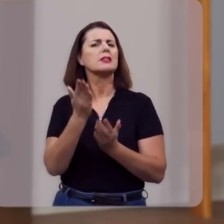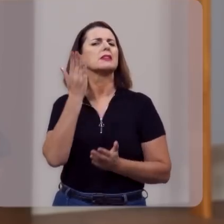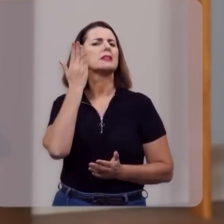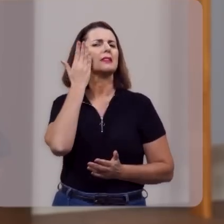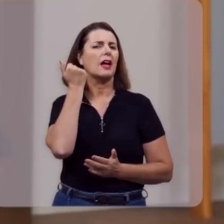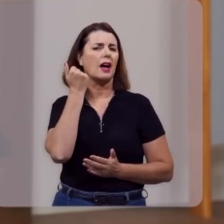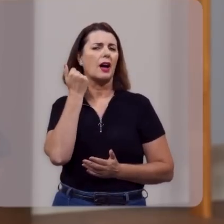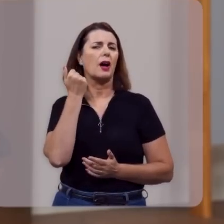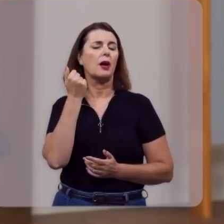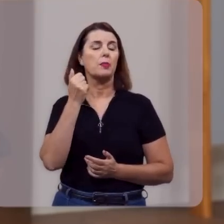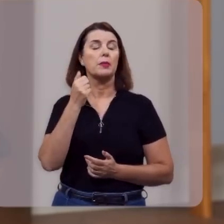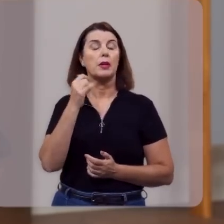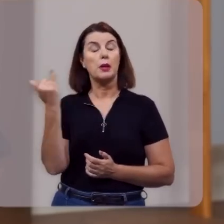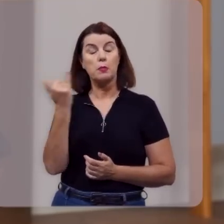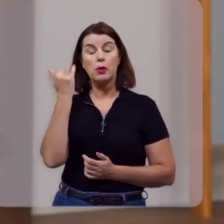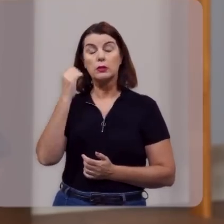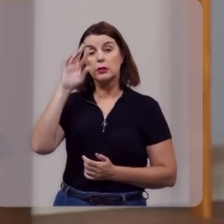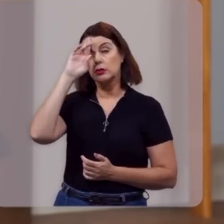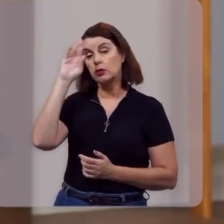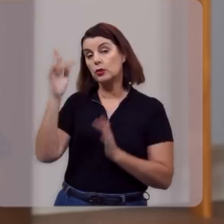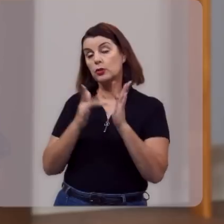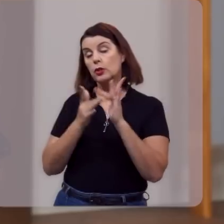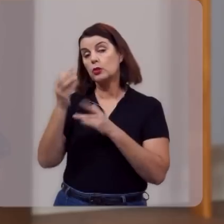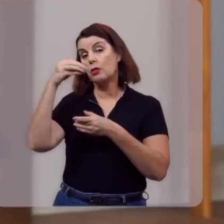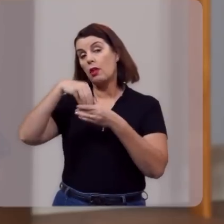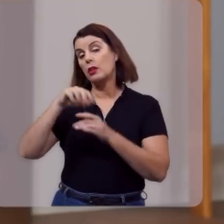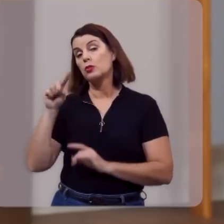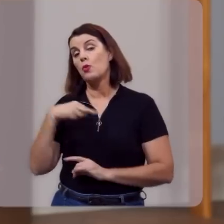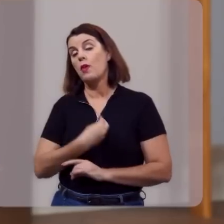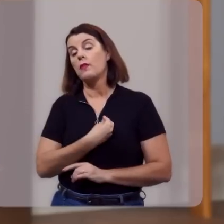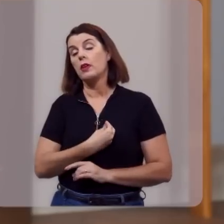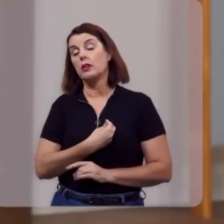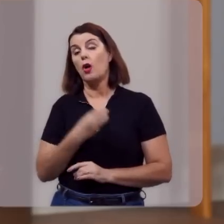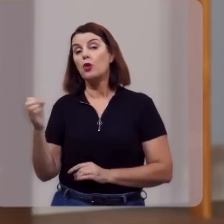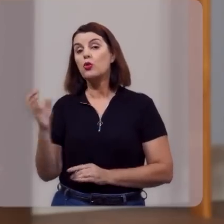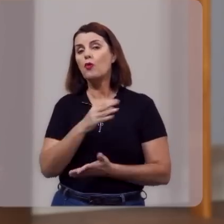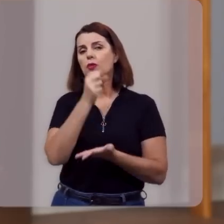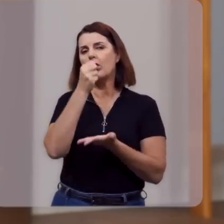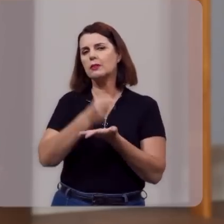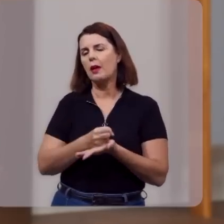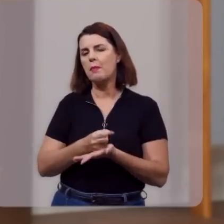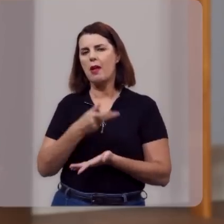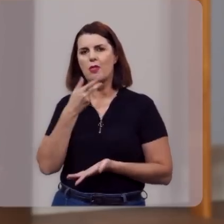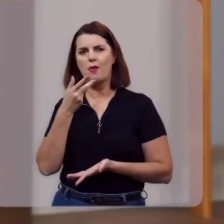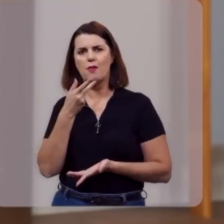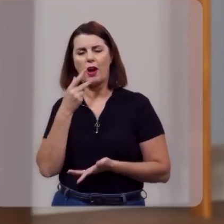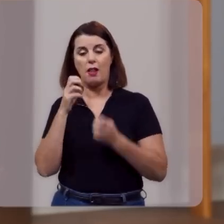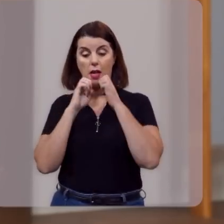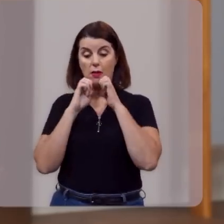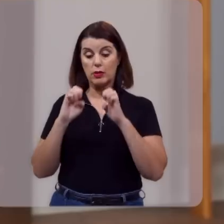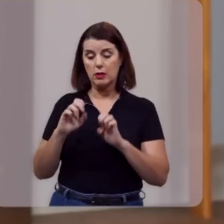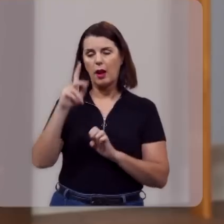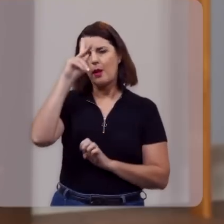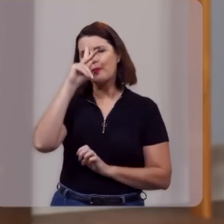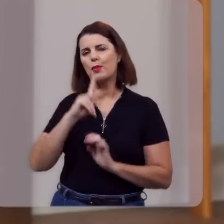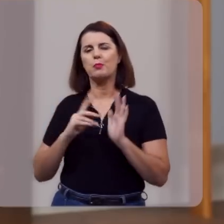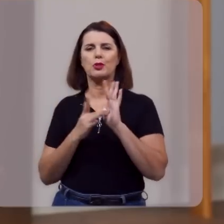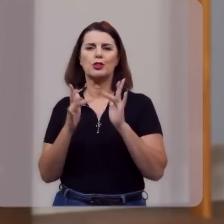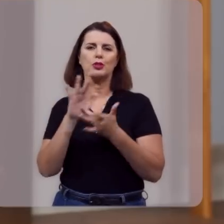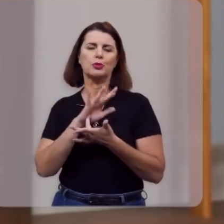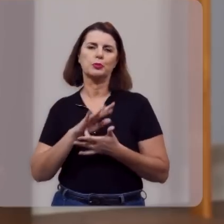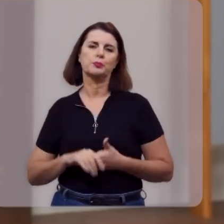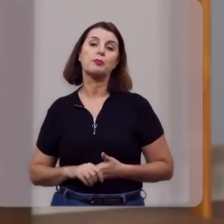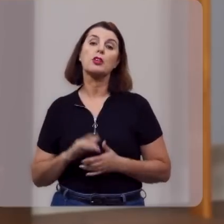sabe a importância de ter o Senhor Jesus na sua vida. O Novo Testamento nos deixa claro que o Evangelho é o próprio Senhor